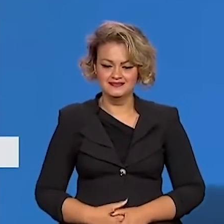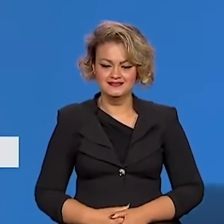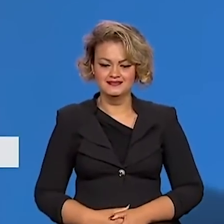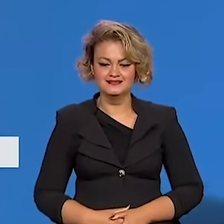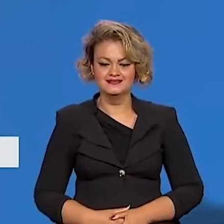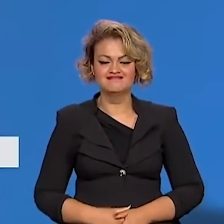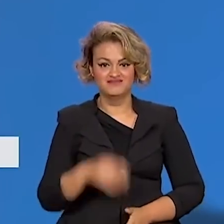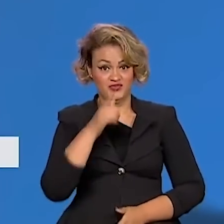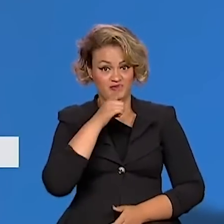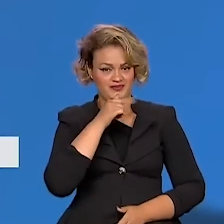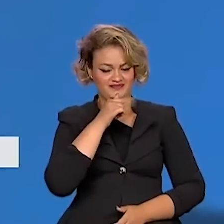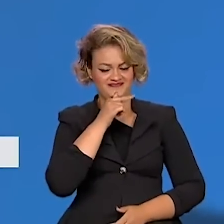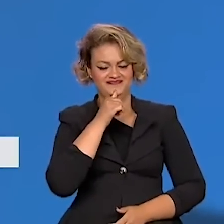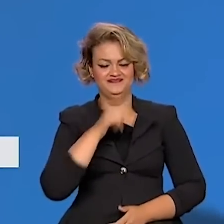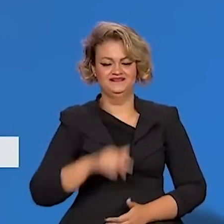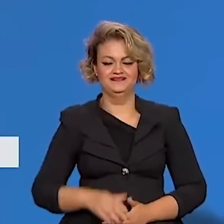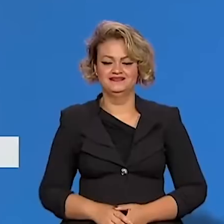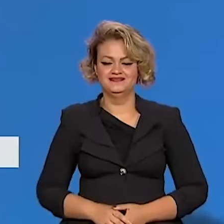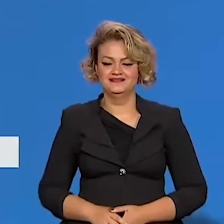uma água